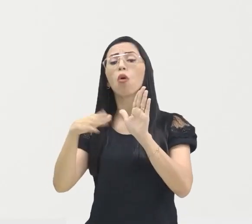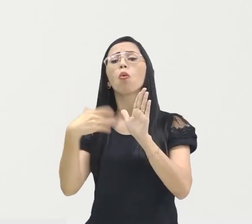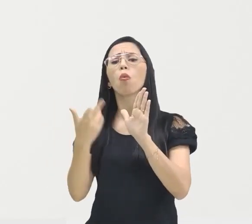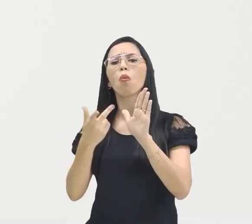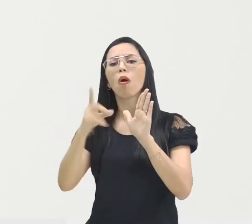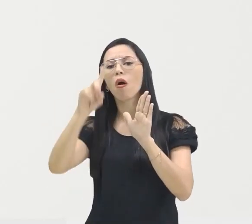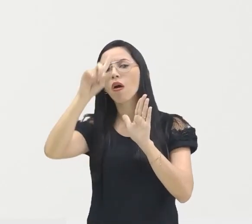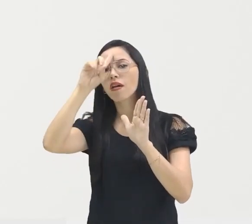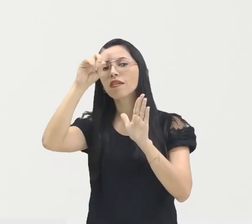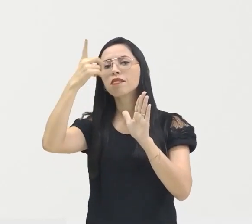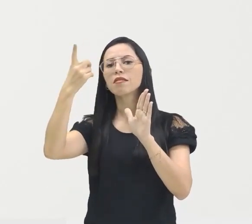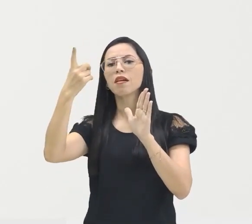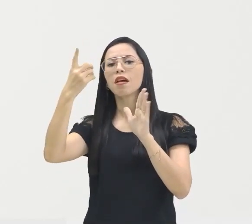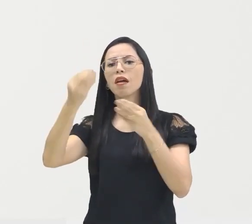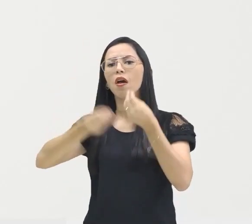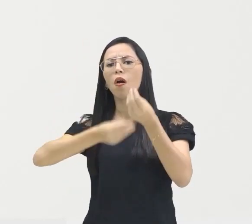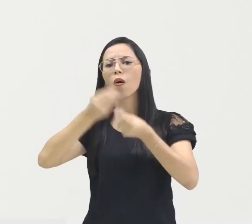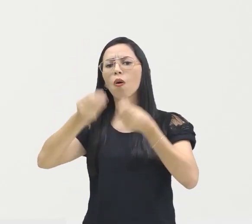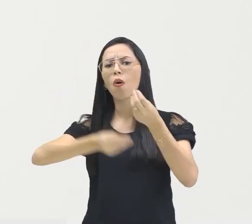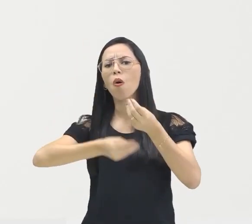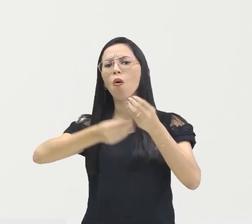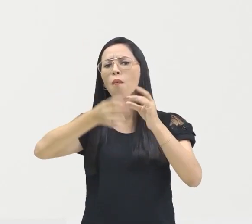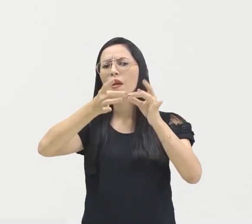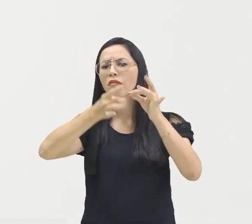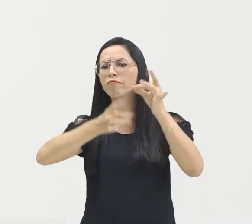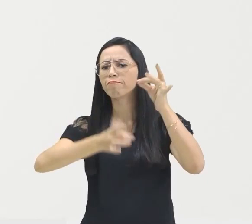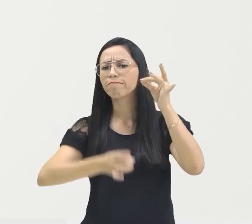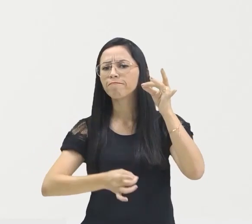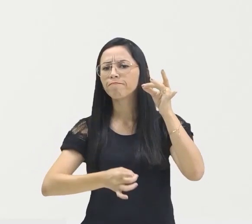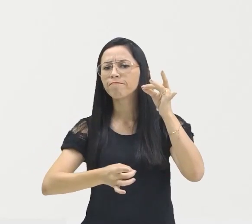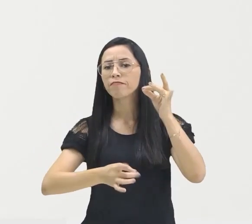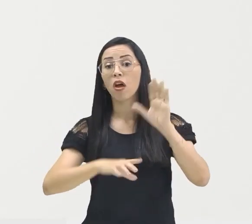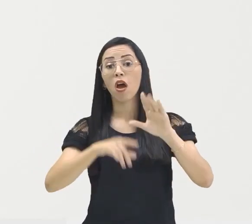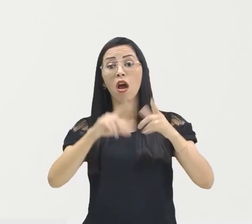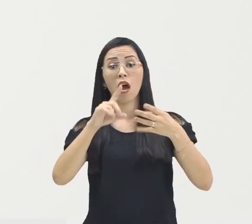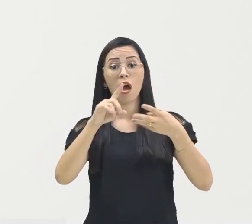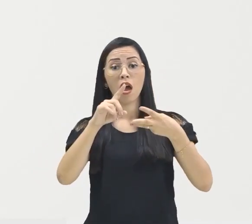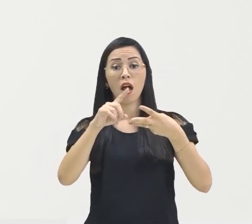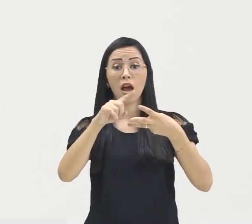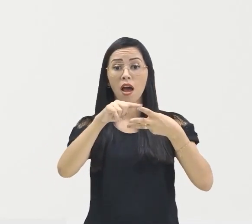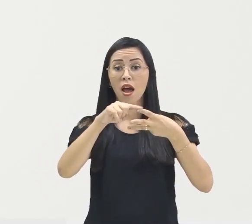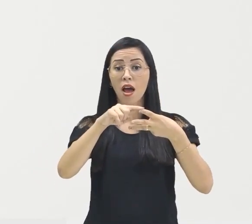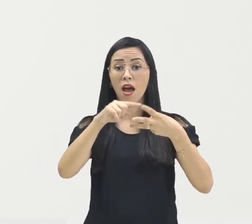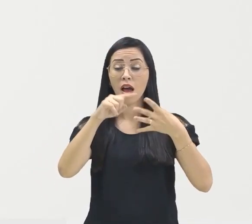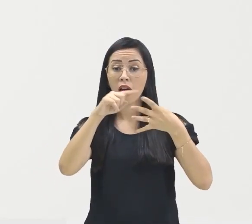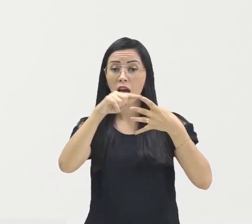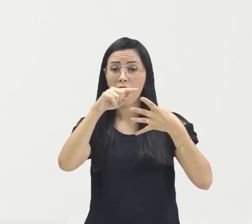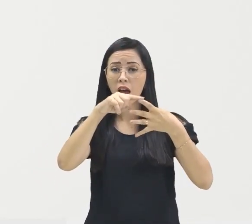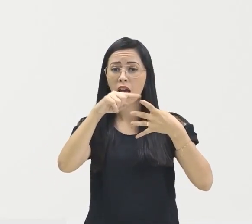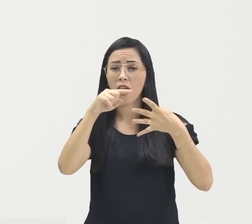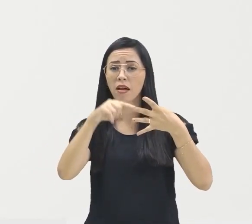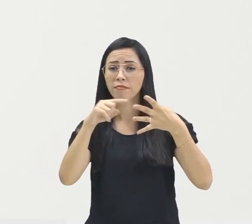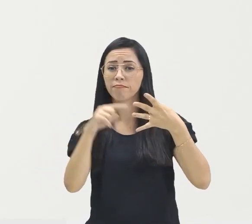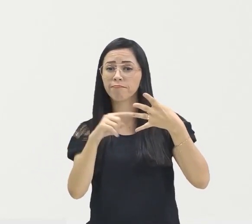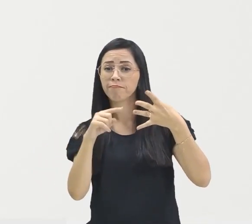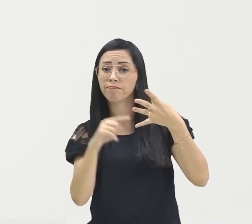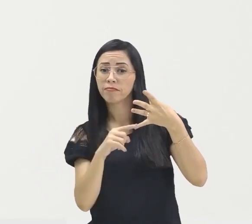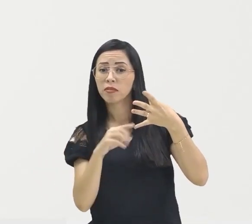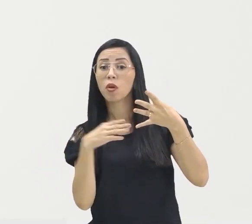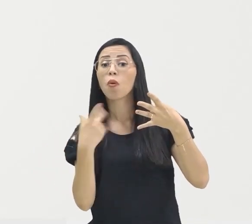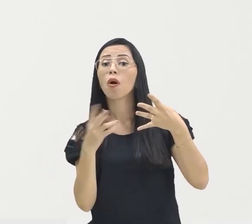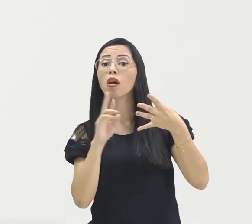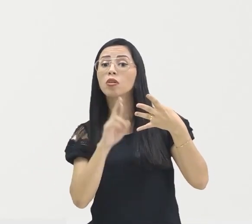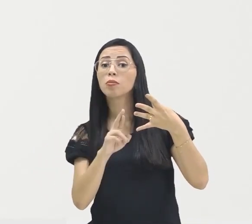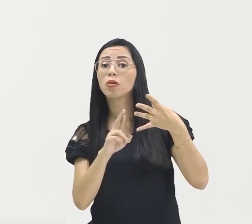Como é que ela foi explanada? Letra A, declaração, interrogação, definição ou contraste? Veremos a resposta.